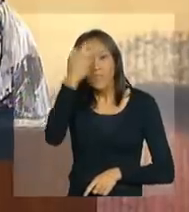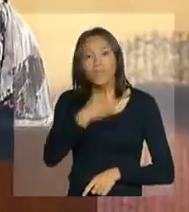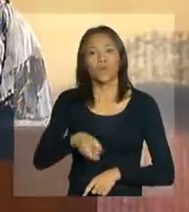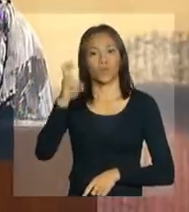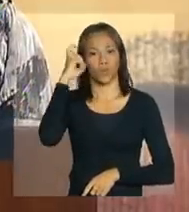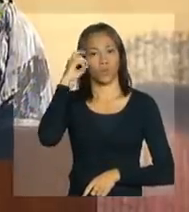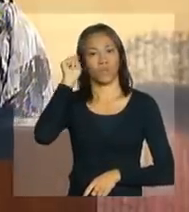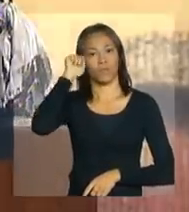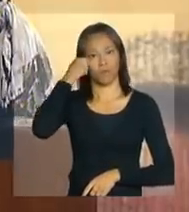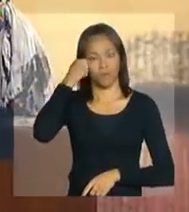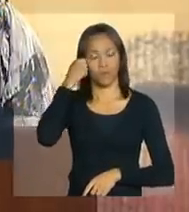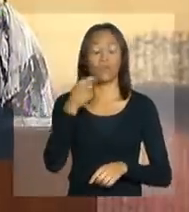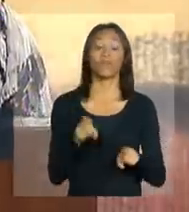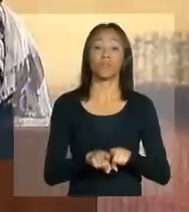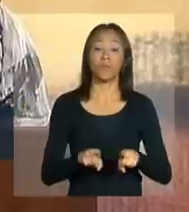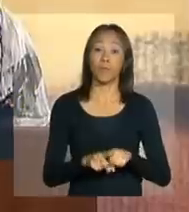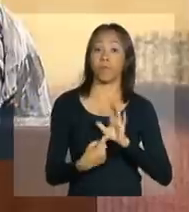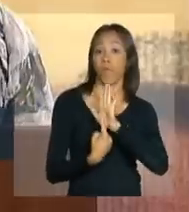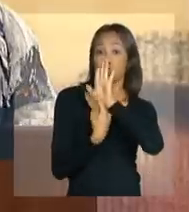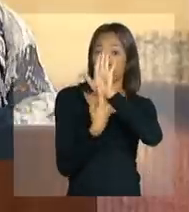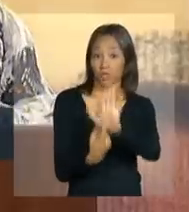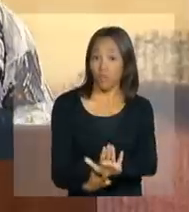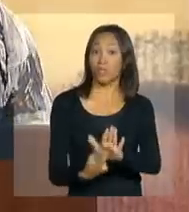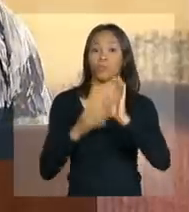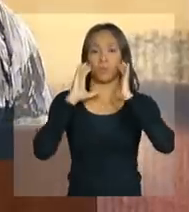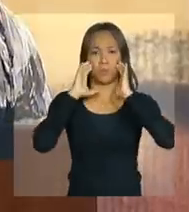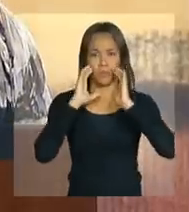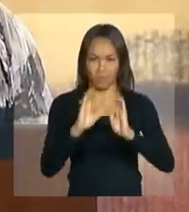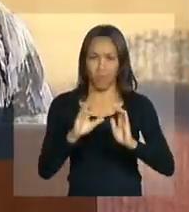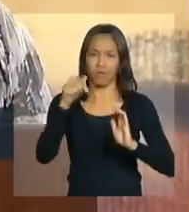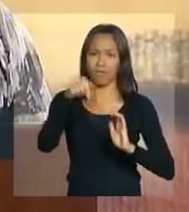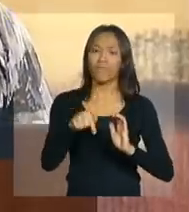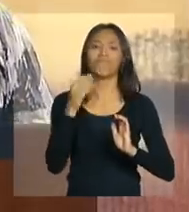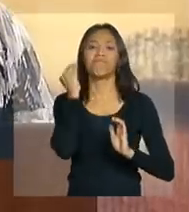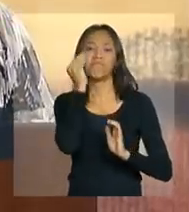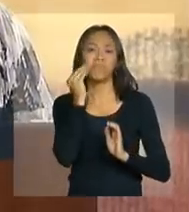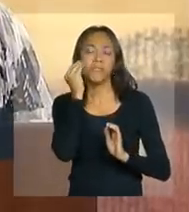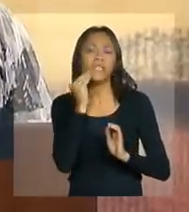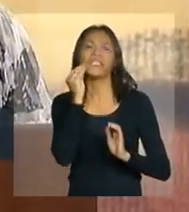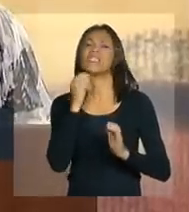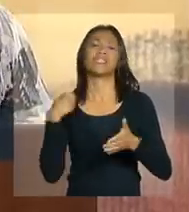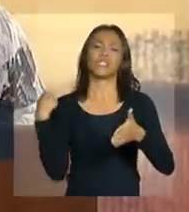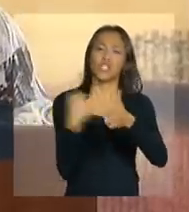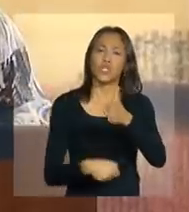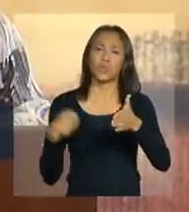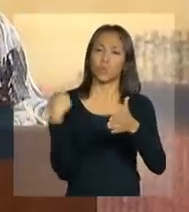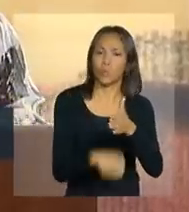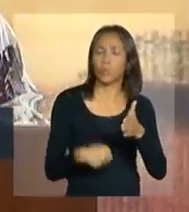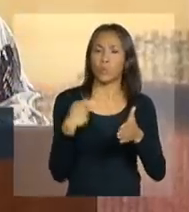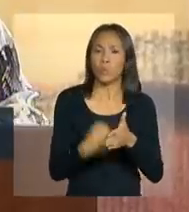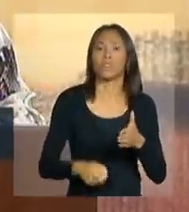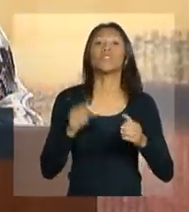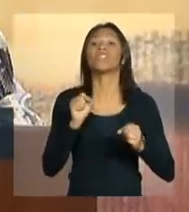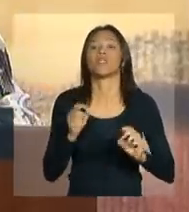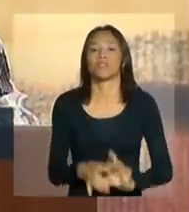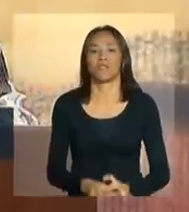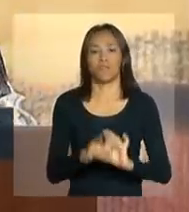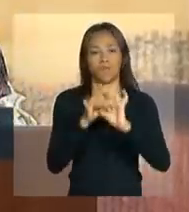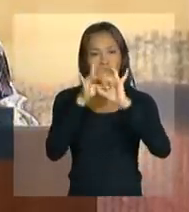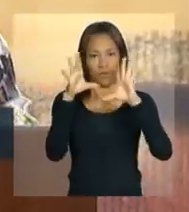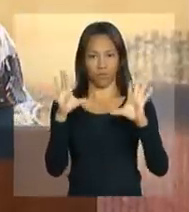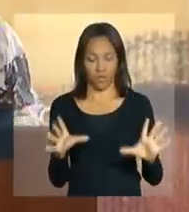destacando a grandeza moral dessa experiência de defesa da Liberdade que